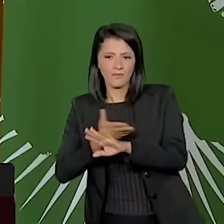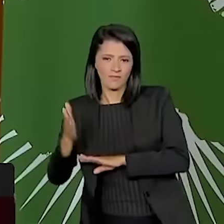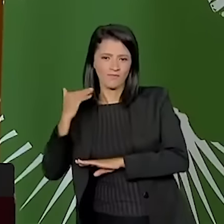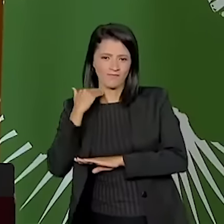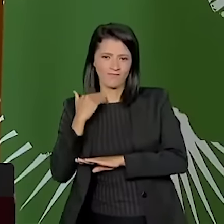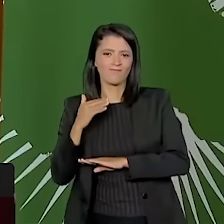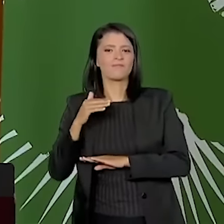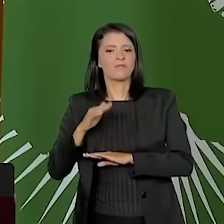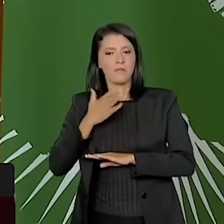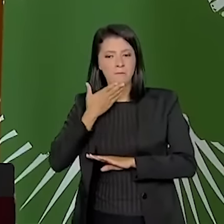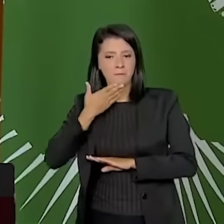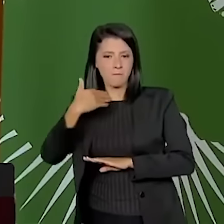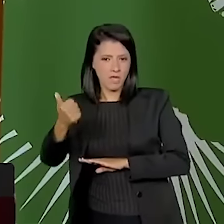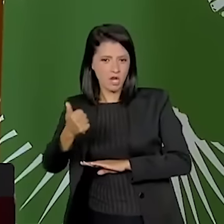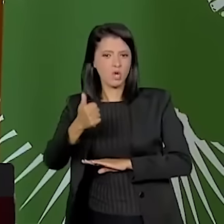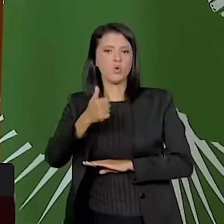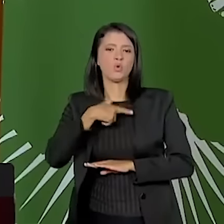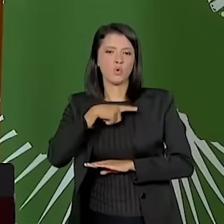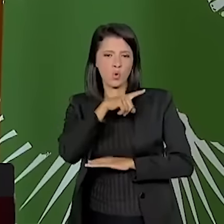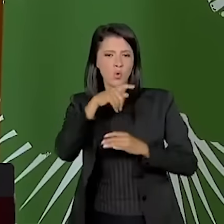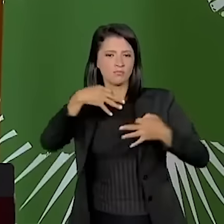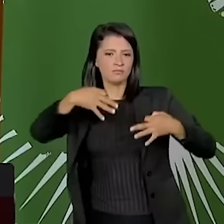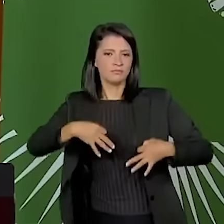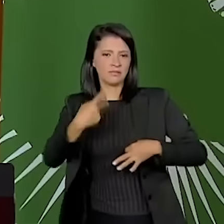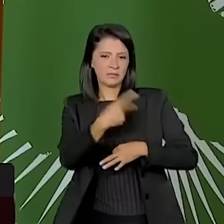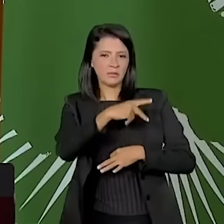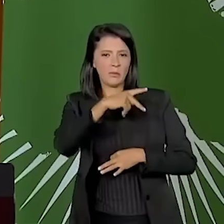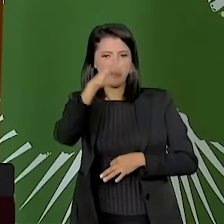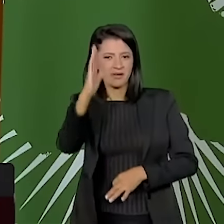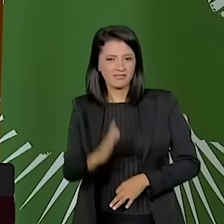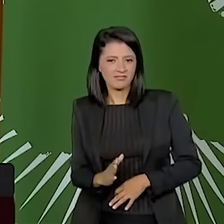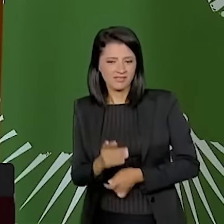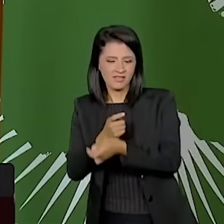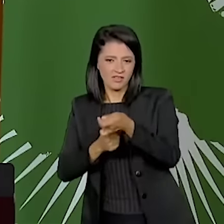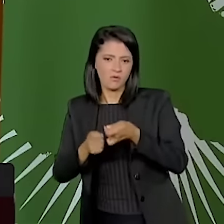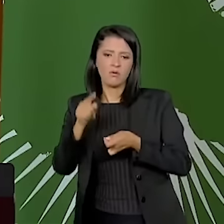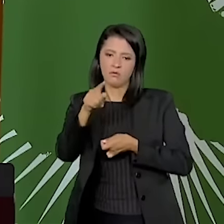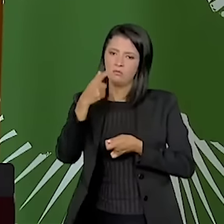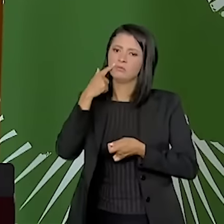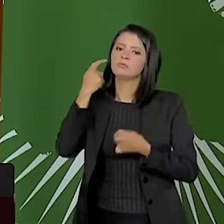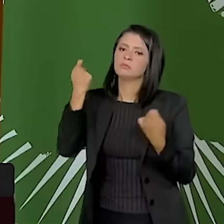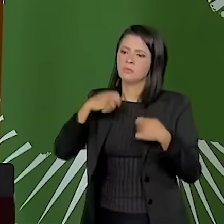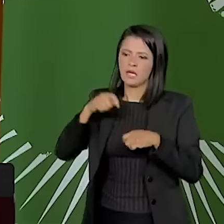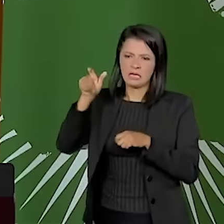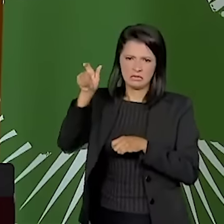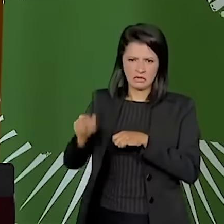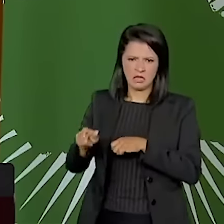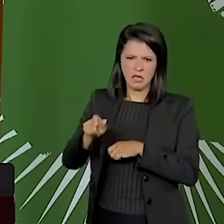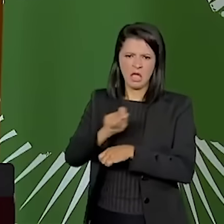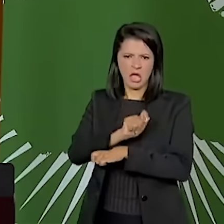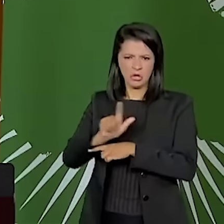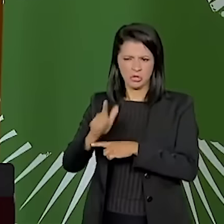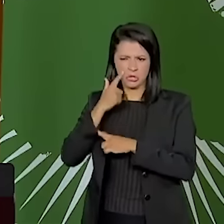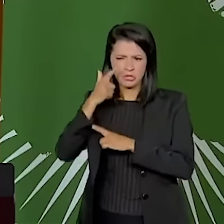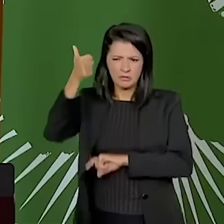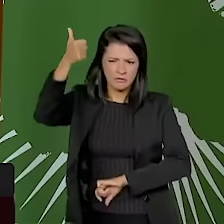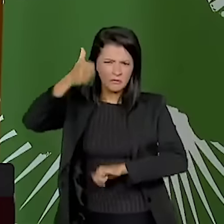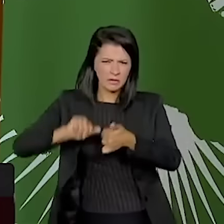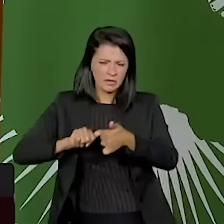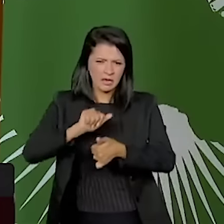instituições financeiras, que essa é uma discussão que nós temos que fazer, essas agências de avaliação. É preciso a gente criar uma agenda